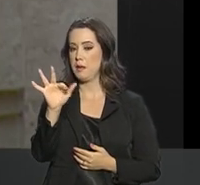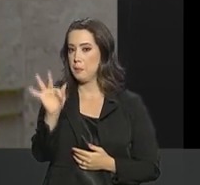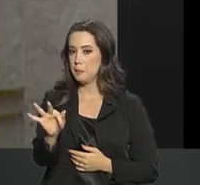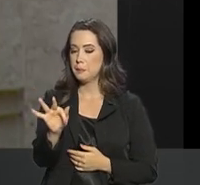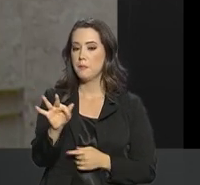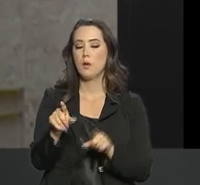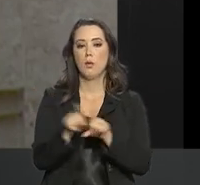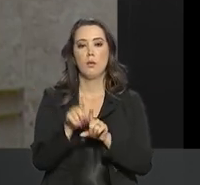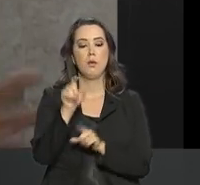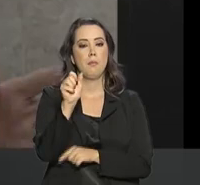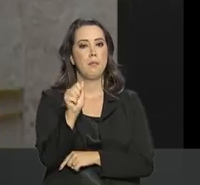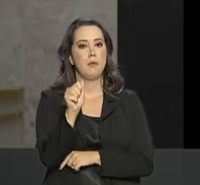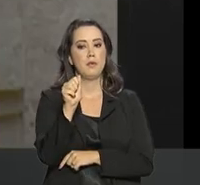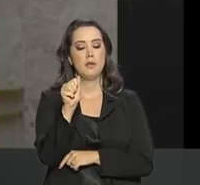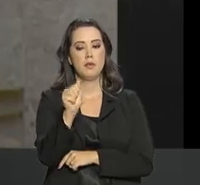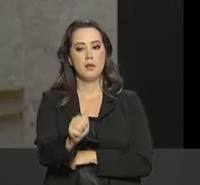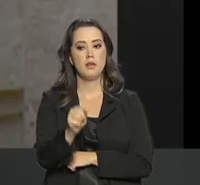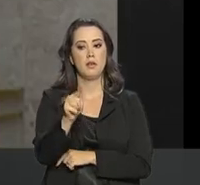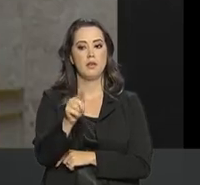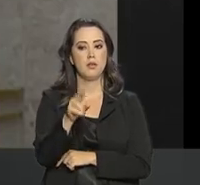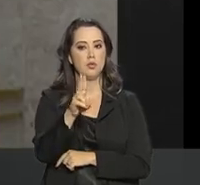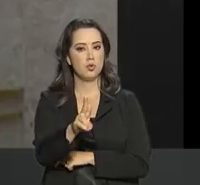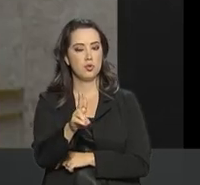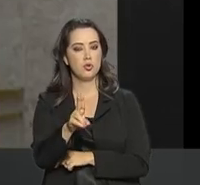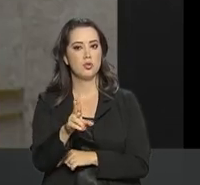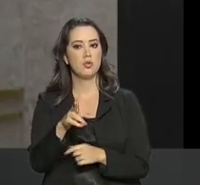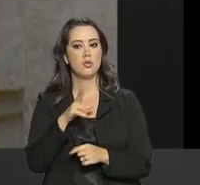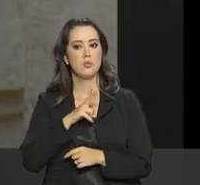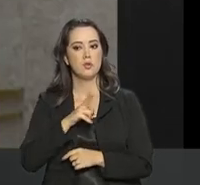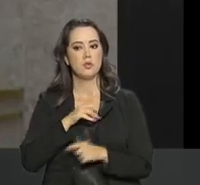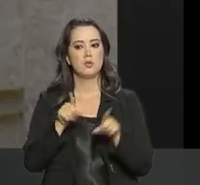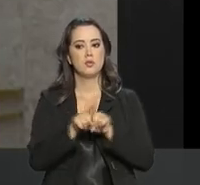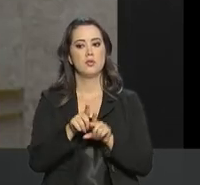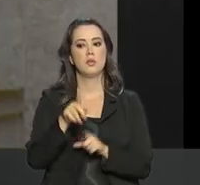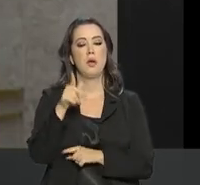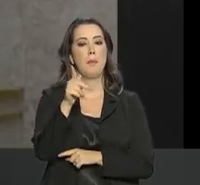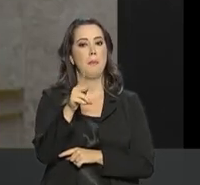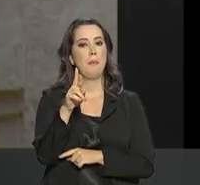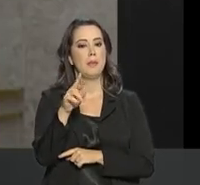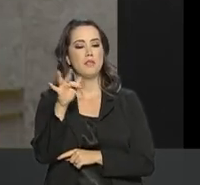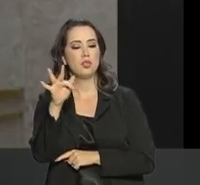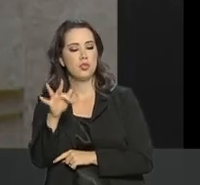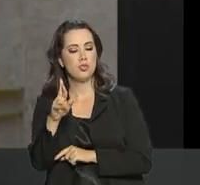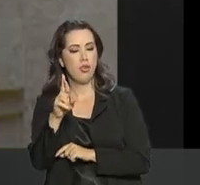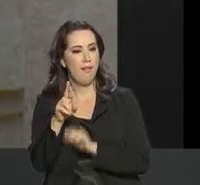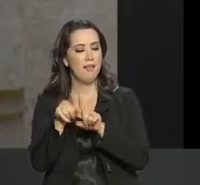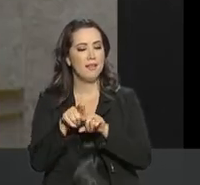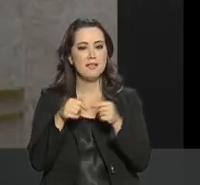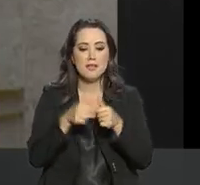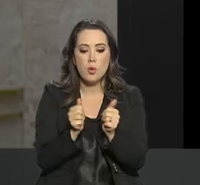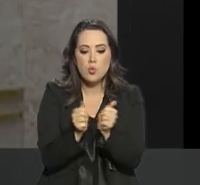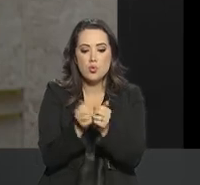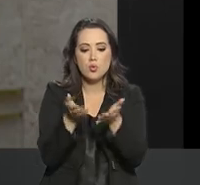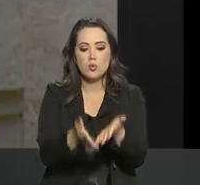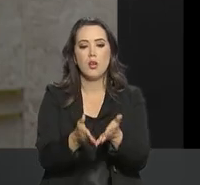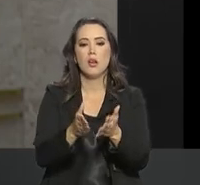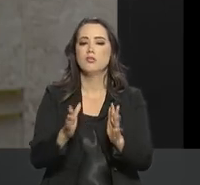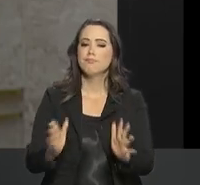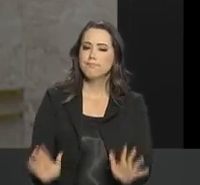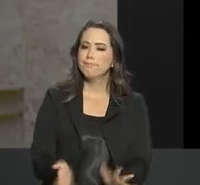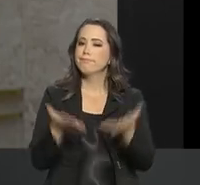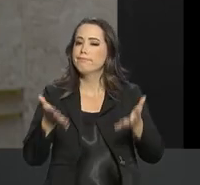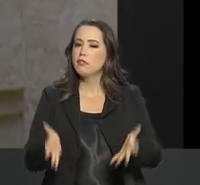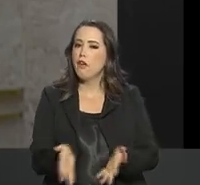Advocacia Pública, a Advocacia Privada, a Procuradoria-Geral da República, estão neste momento